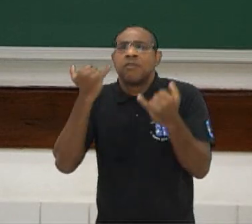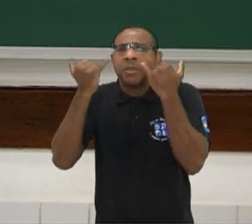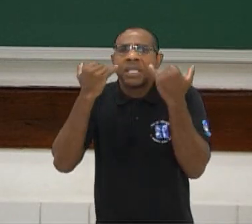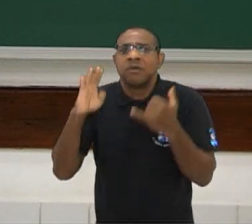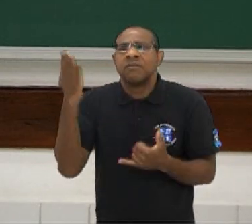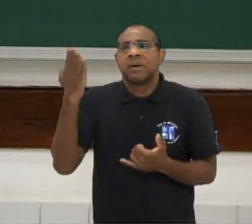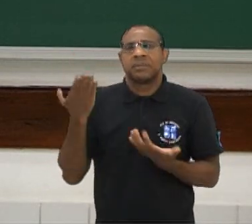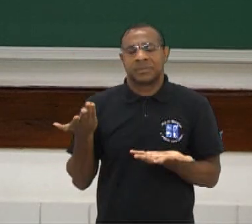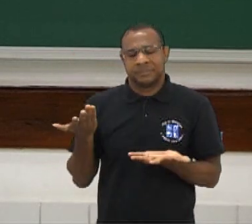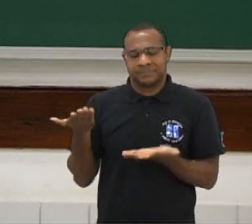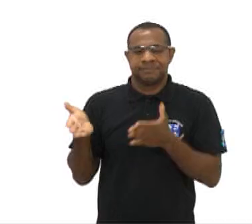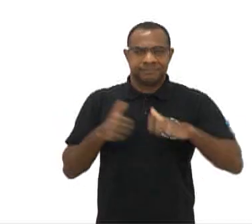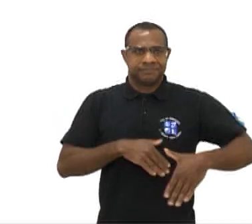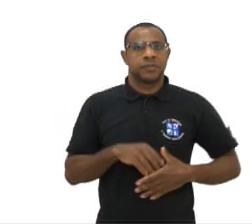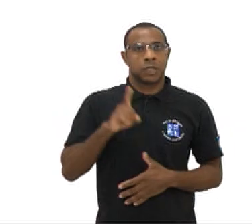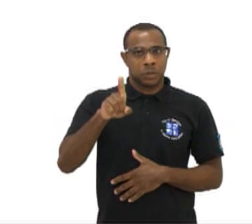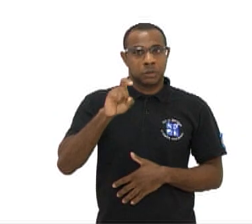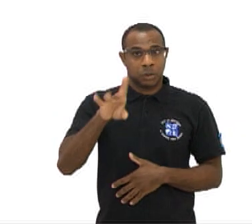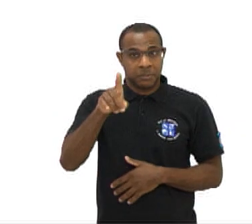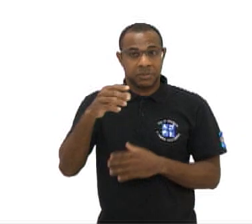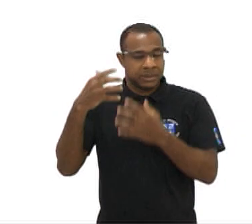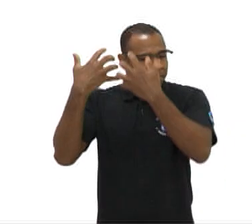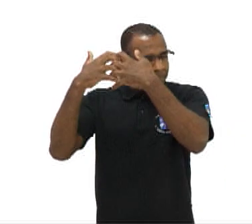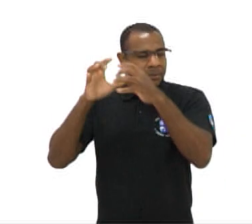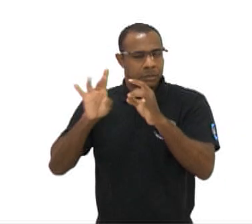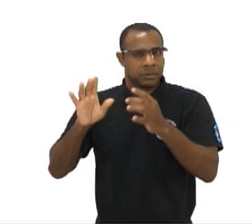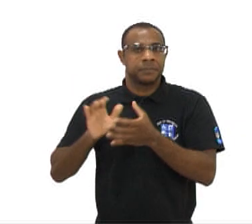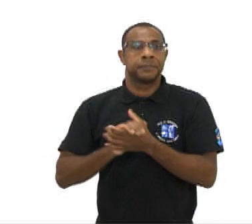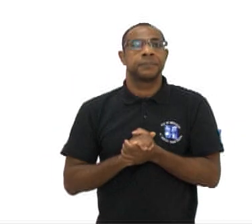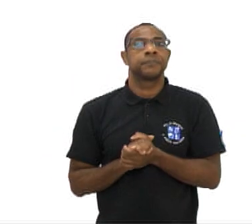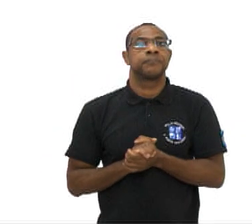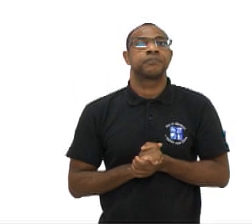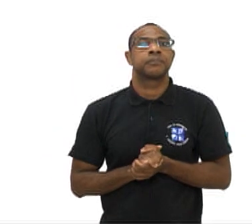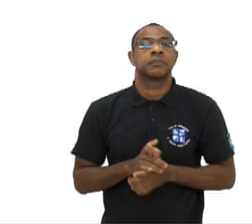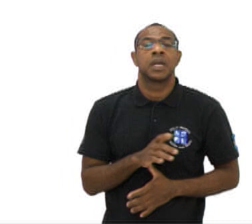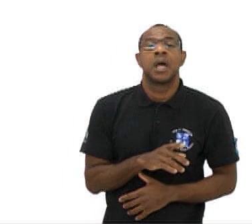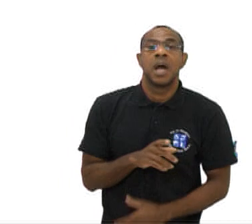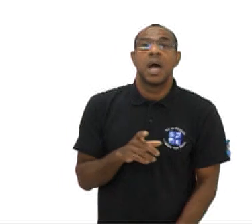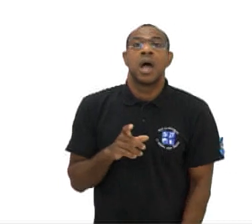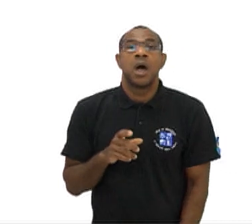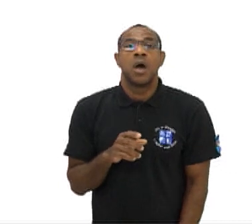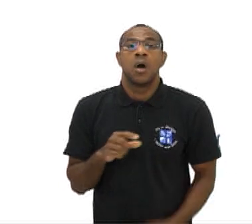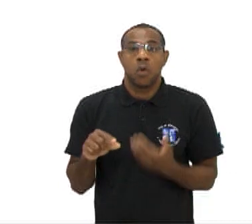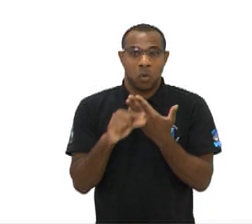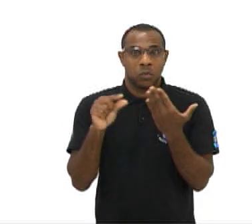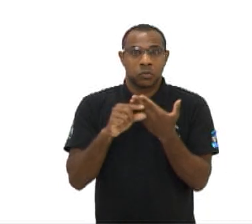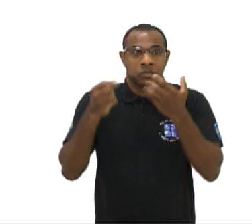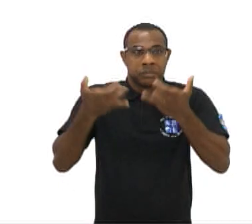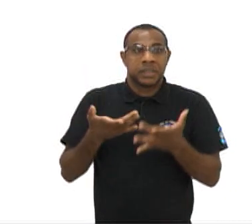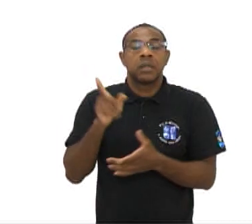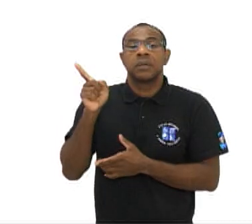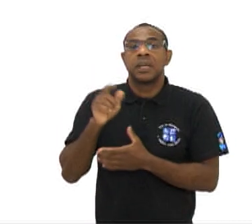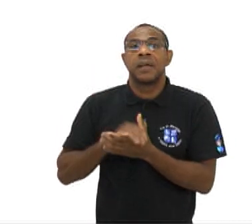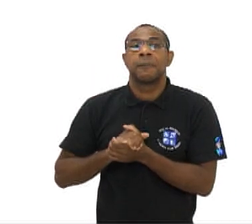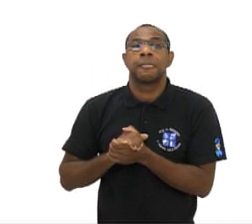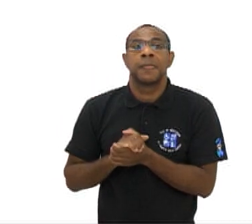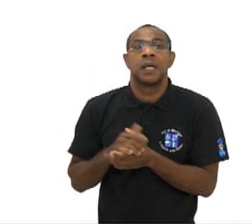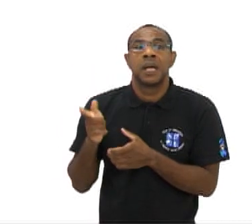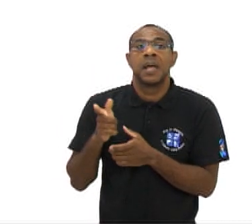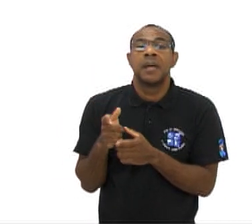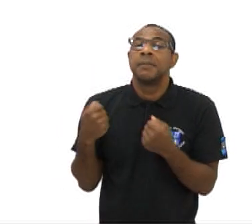news? O autor traz essa ideia. A solução seria reduzir o